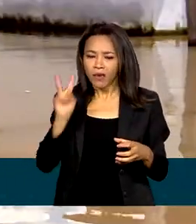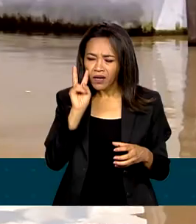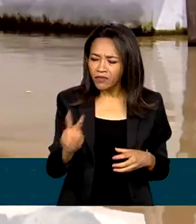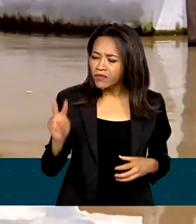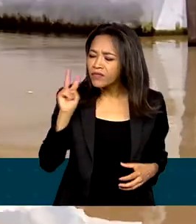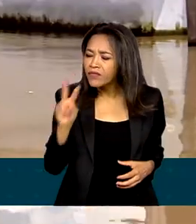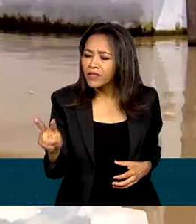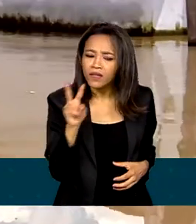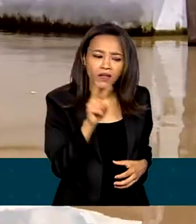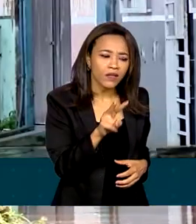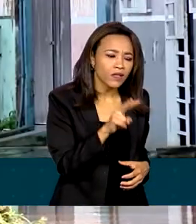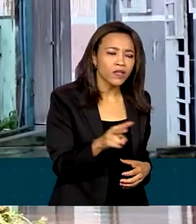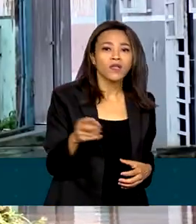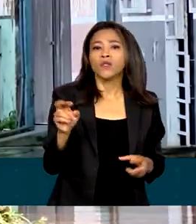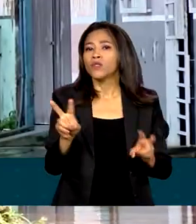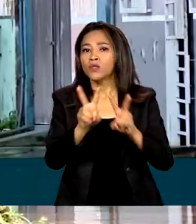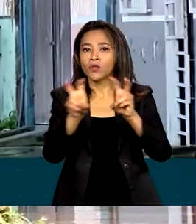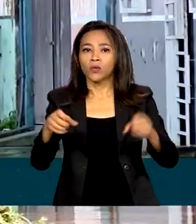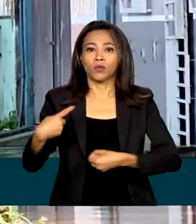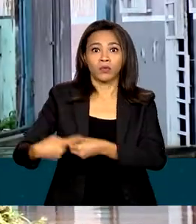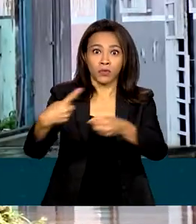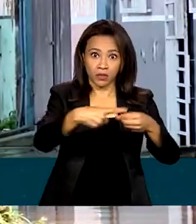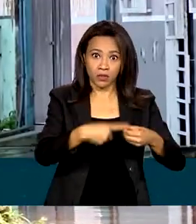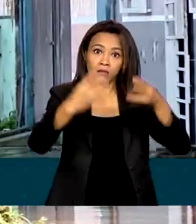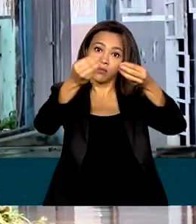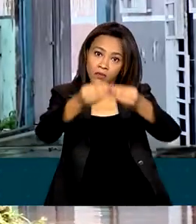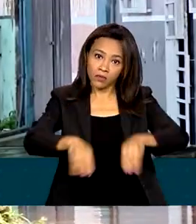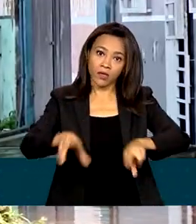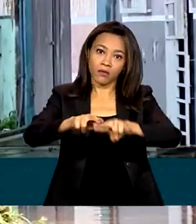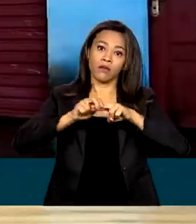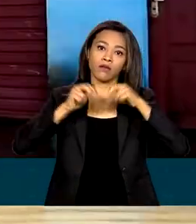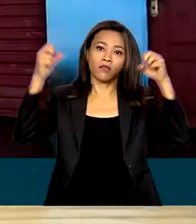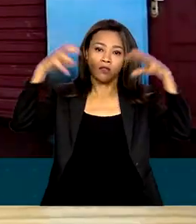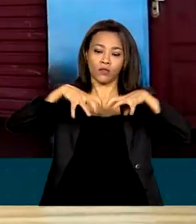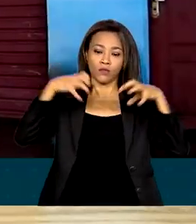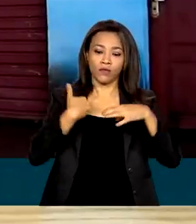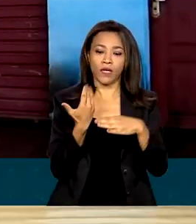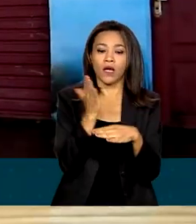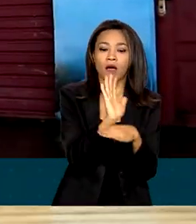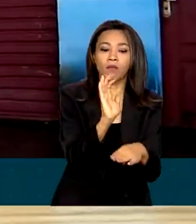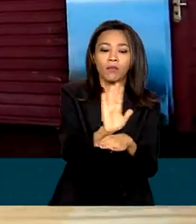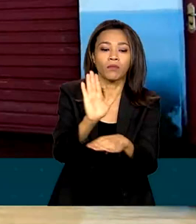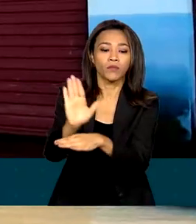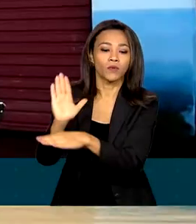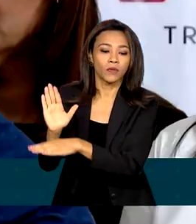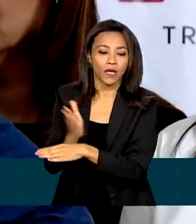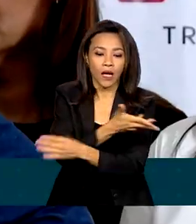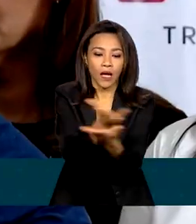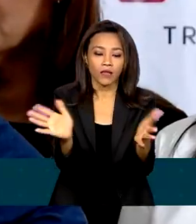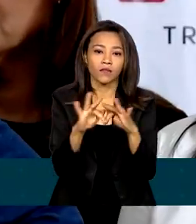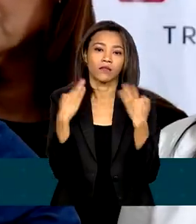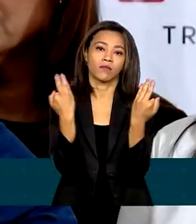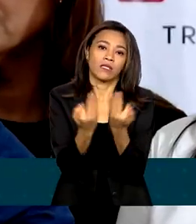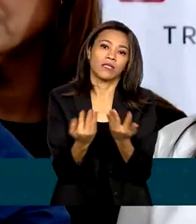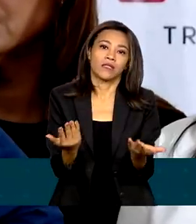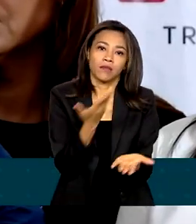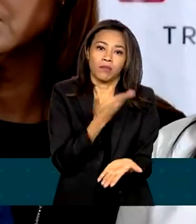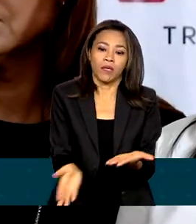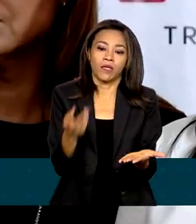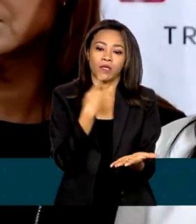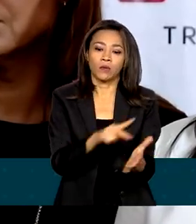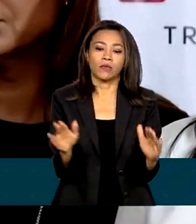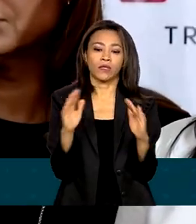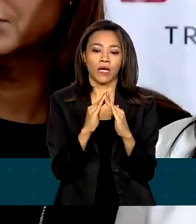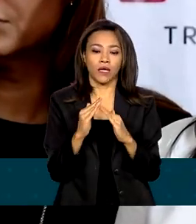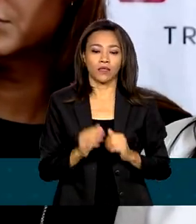municípios afetados pelas enchentes e prestar solidariedade às famílias desabrigadas. Eu sei o que esse povo passa, deixar